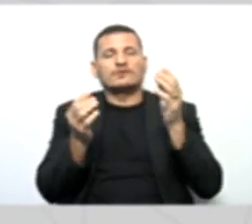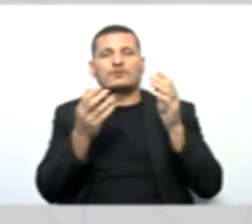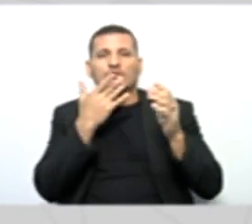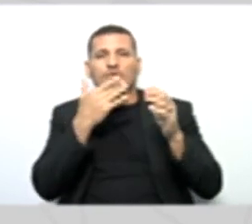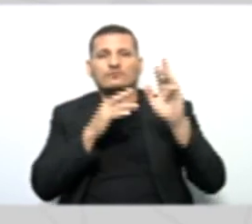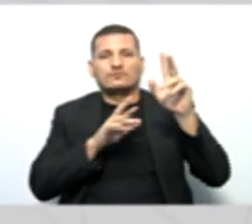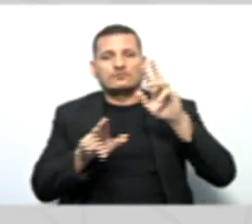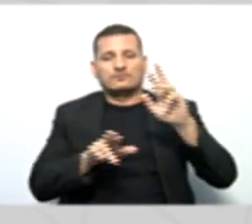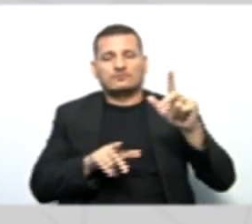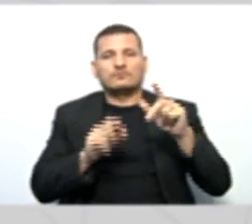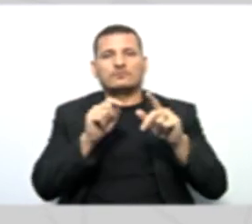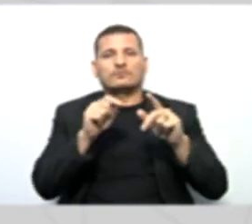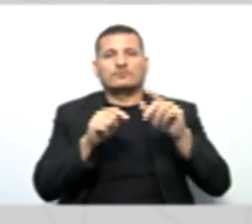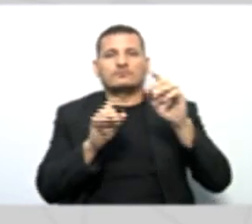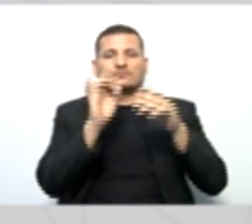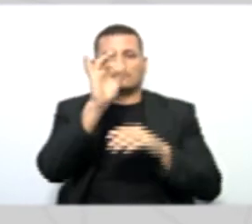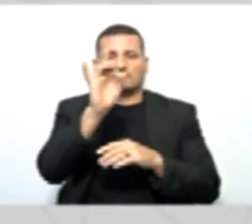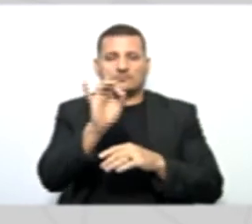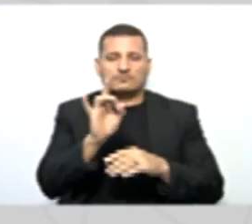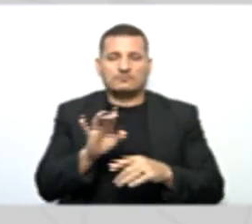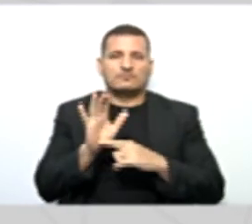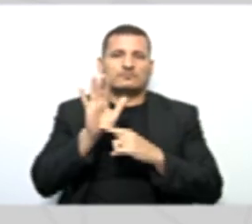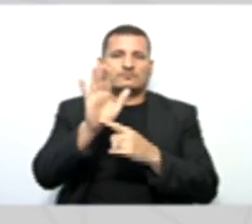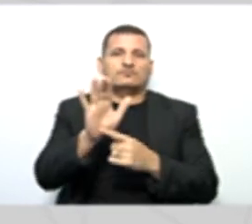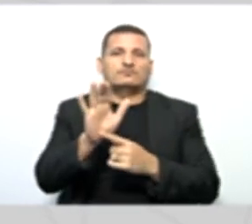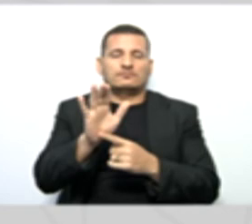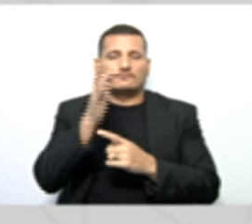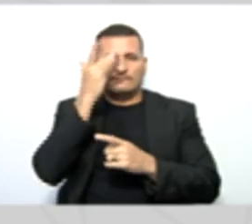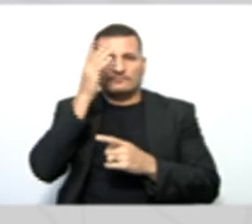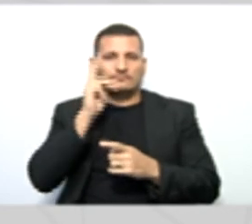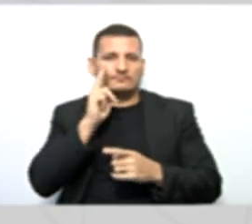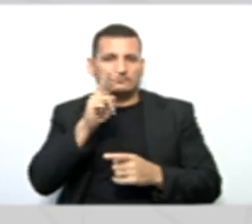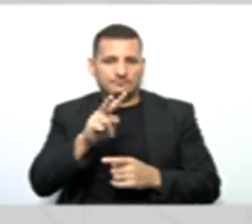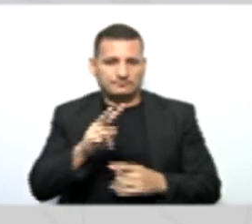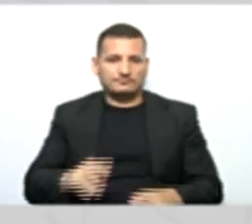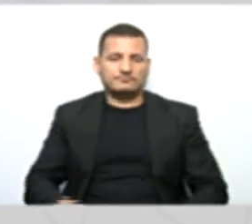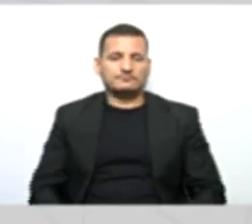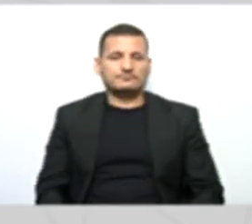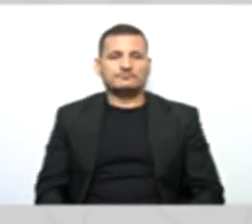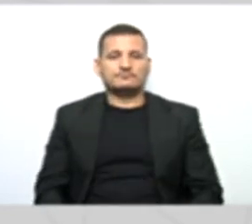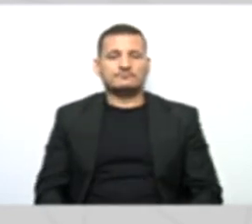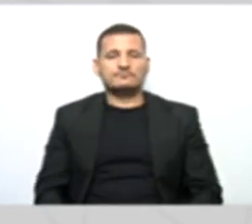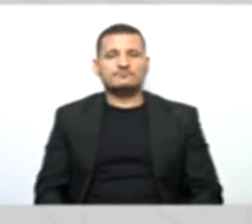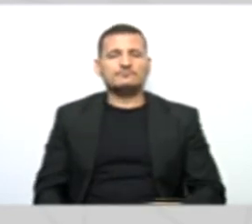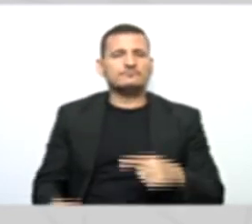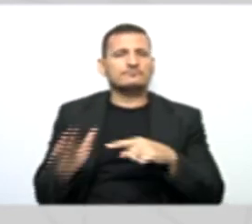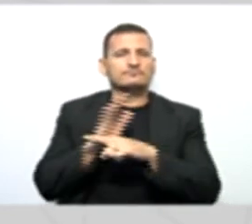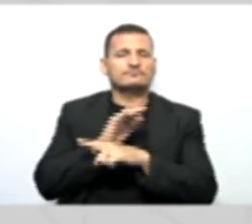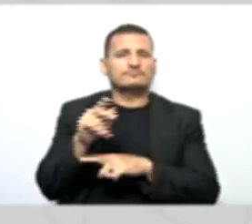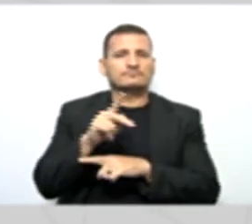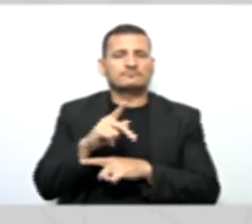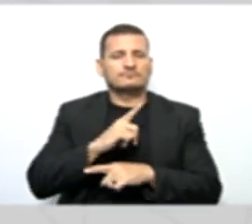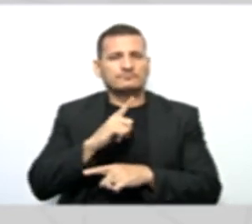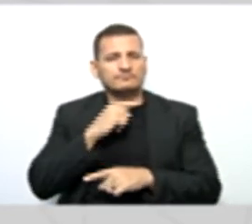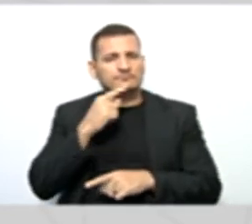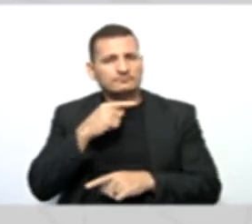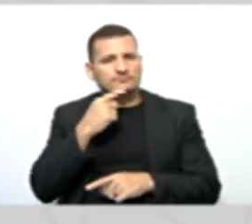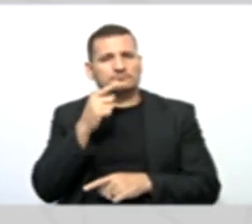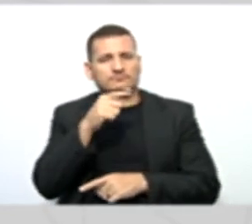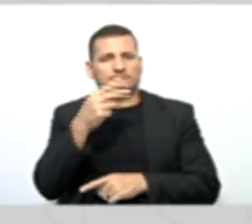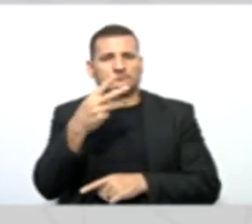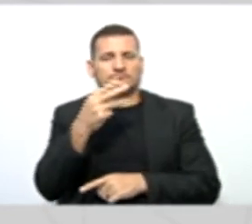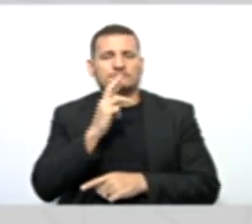justamente fazer essa divisão de cada uma das expressões para você, para facilitar. Beleza? Professor Eduardo, alguém mandou alguma dúvida aí quanto a